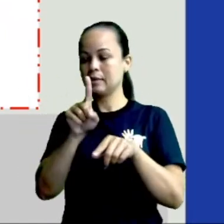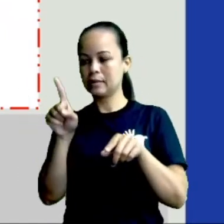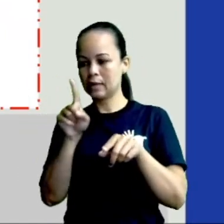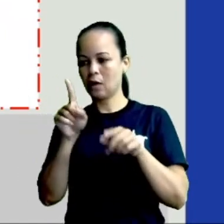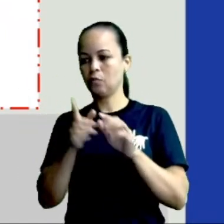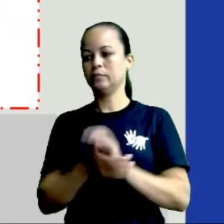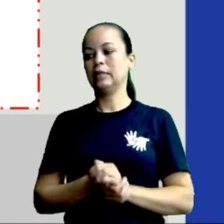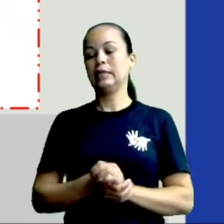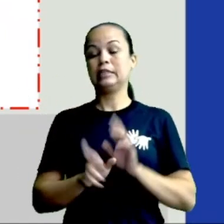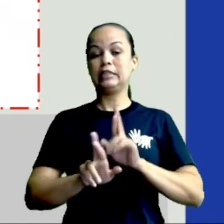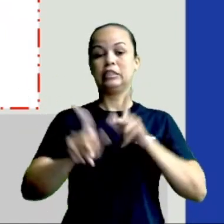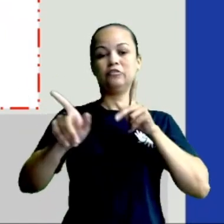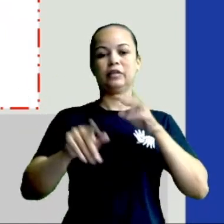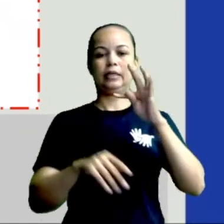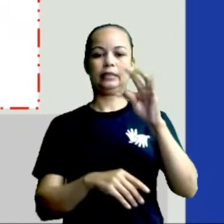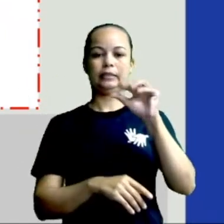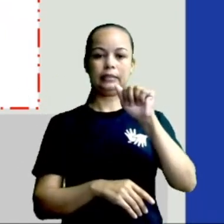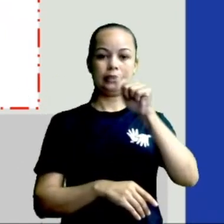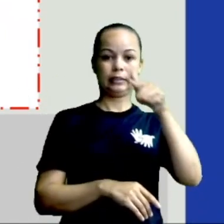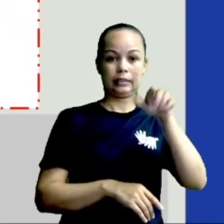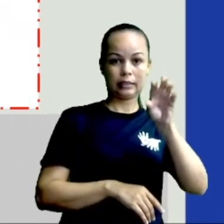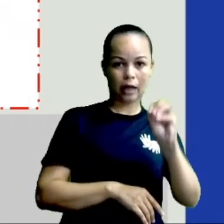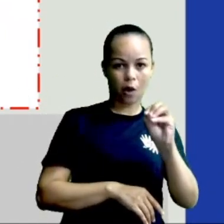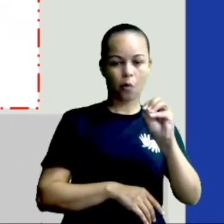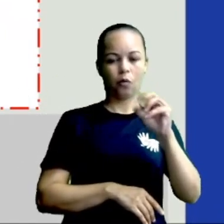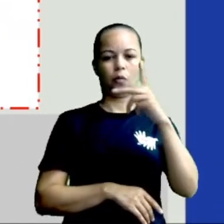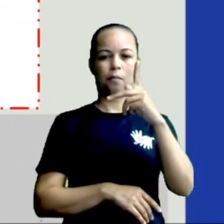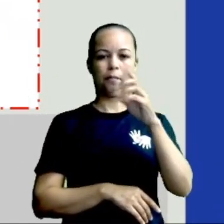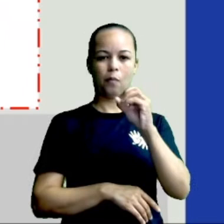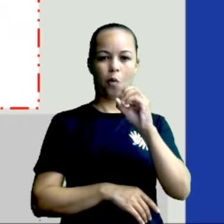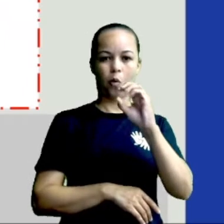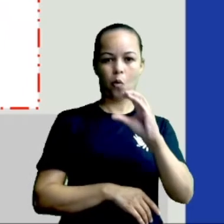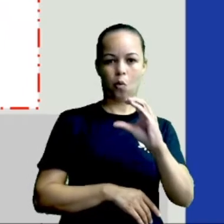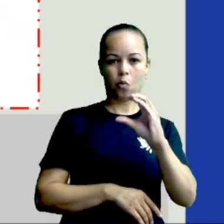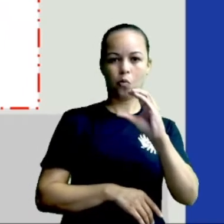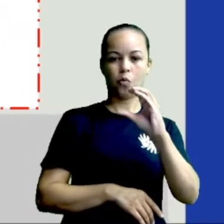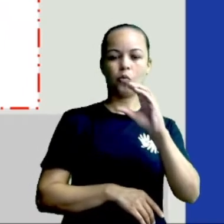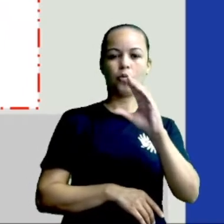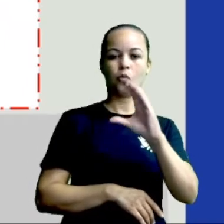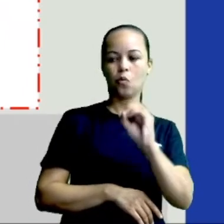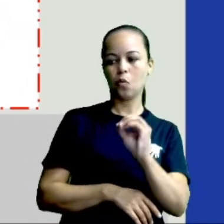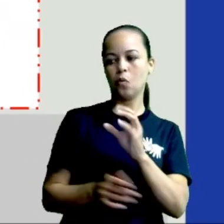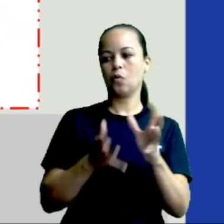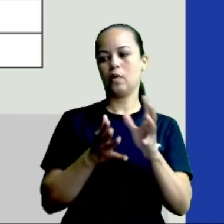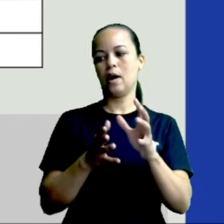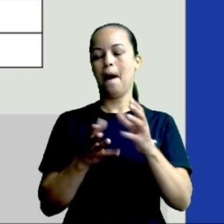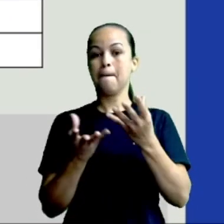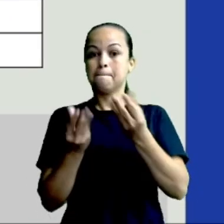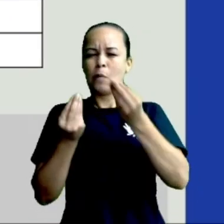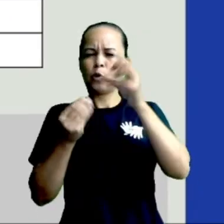tão pouco. Tão pouco, por sua vez, significa aí, ó, muito pouco.